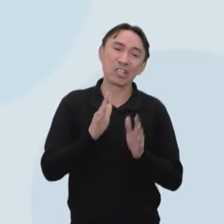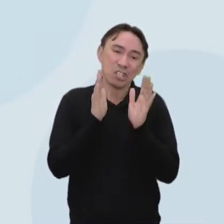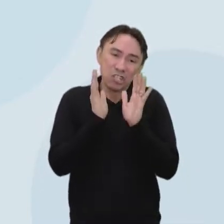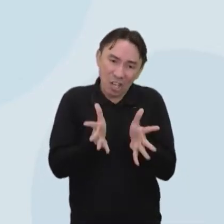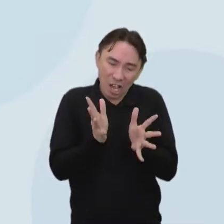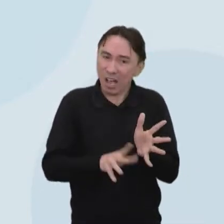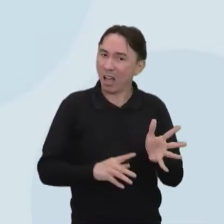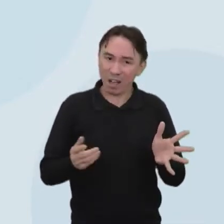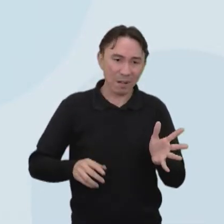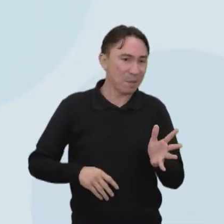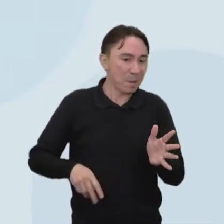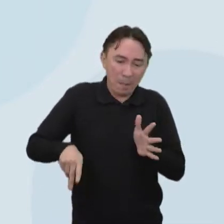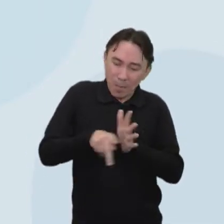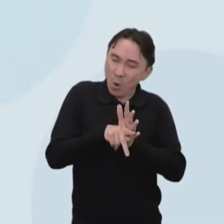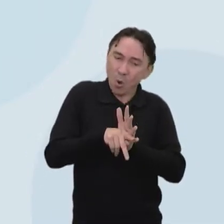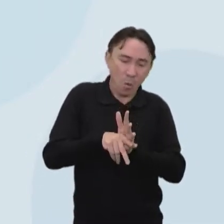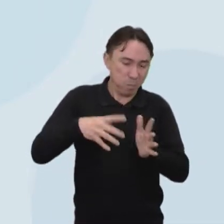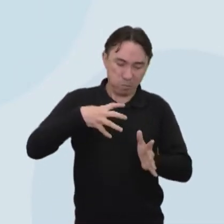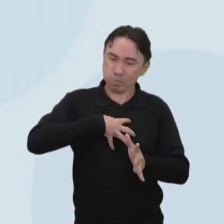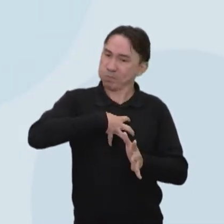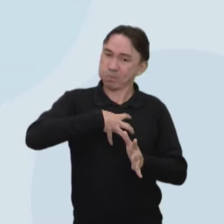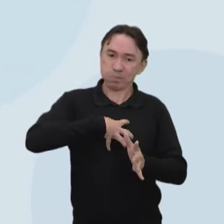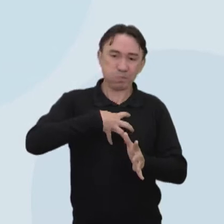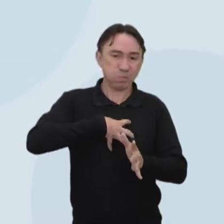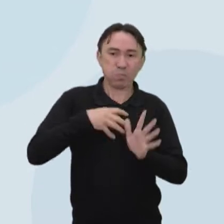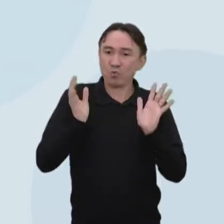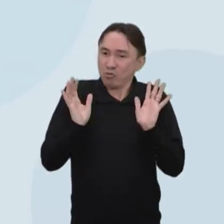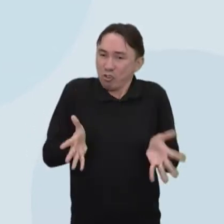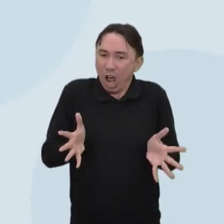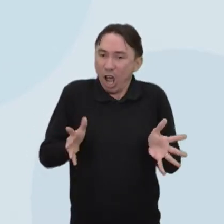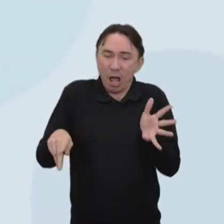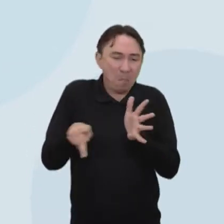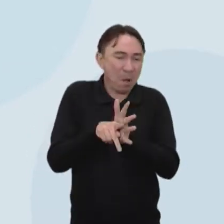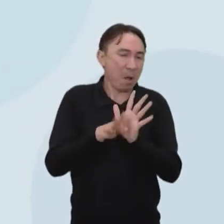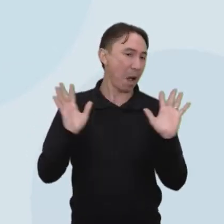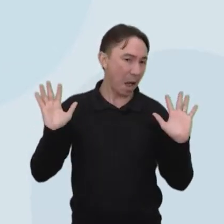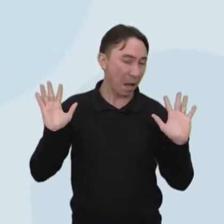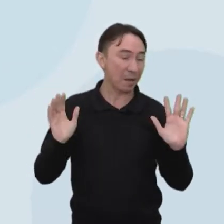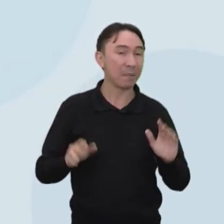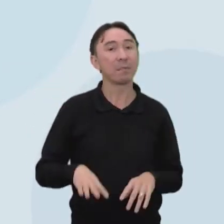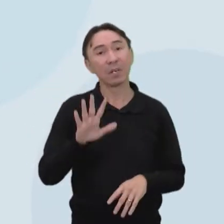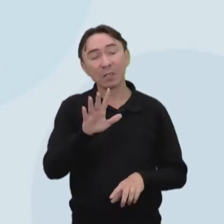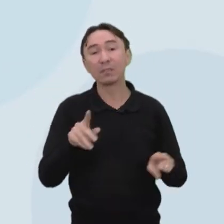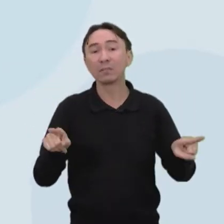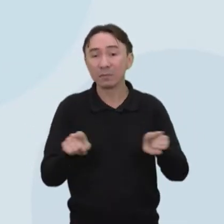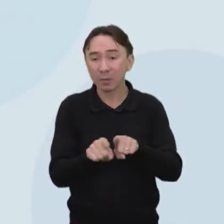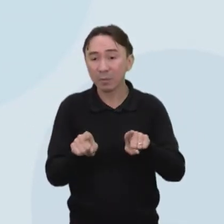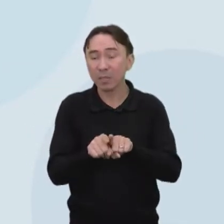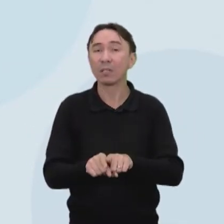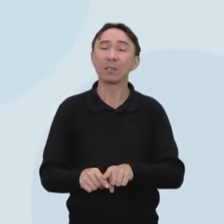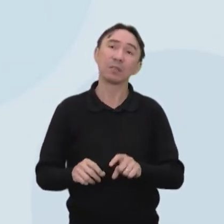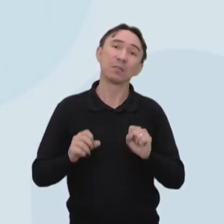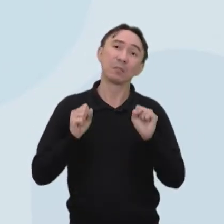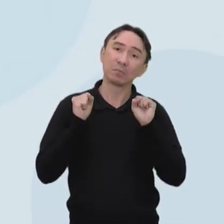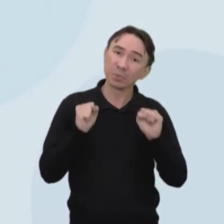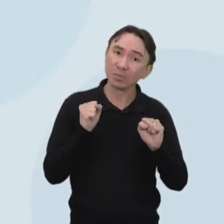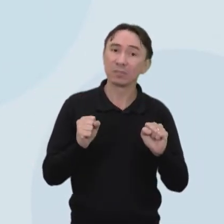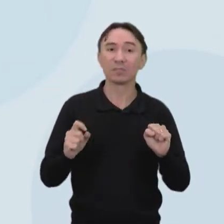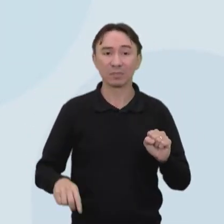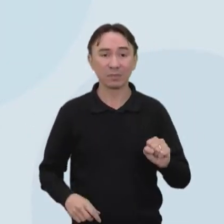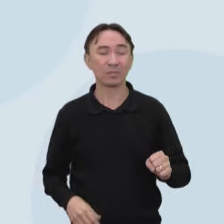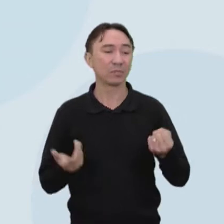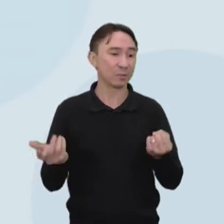bulimia nervosa com os traços de personalidade. Mas também a gente sabe que tem fatores fisiológicos, tem as questões